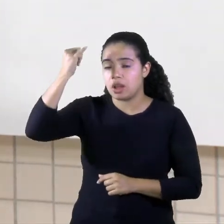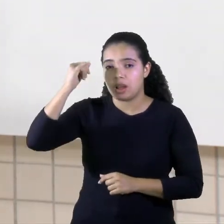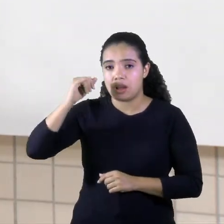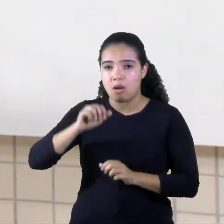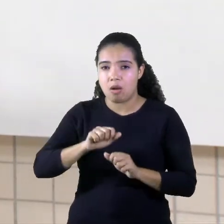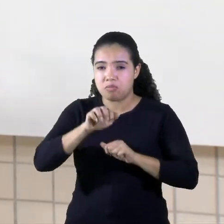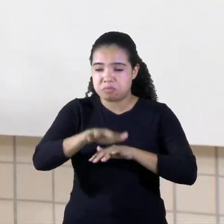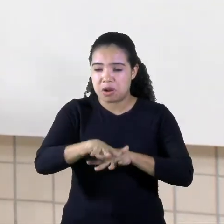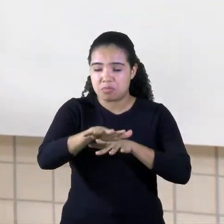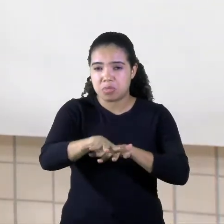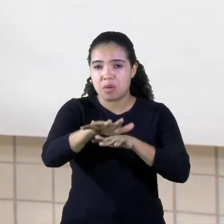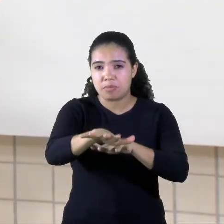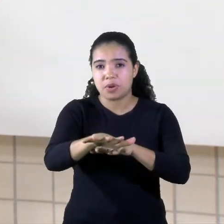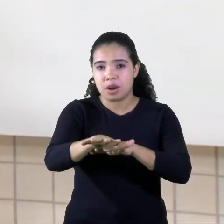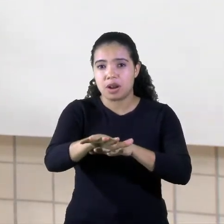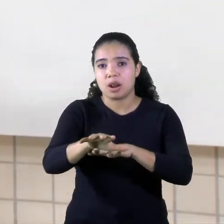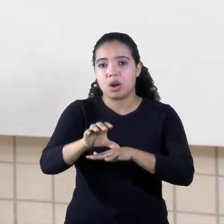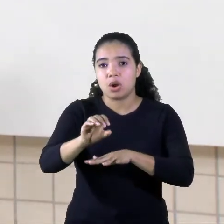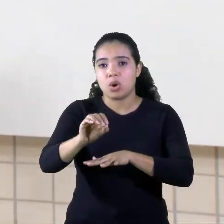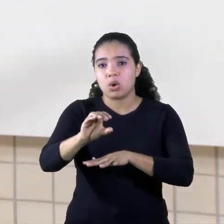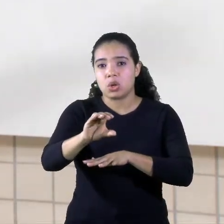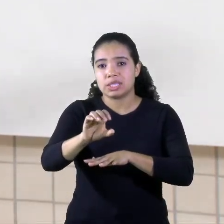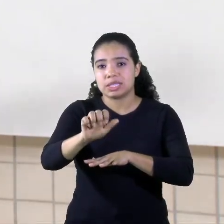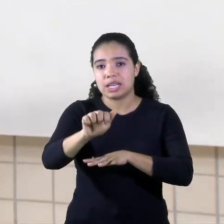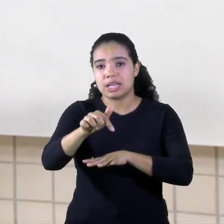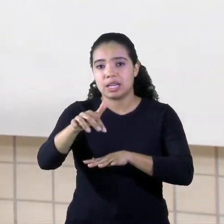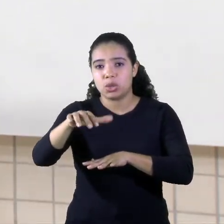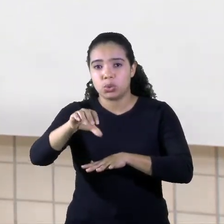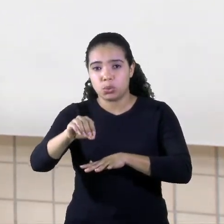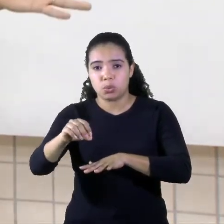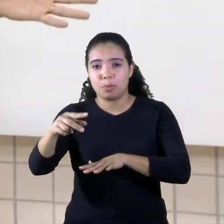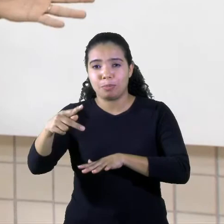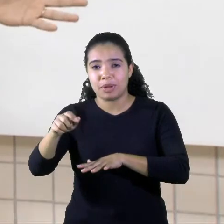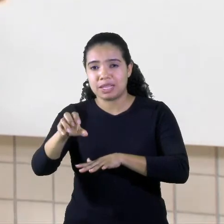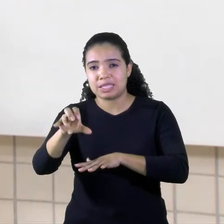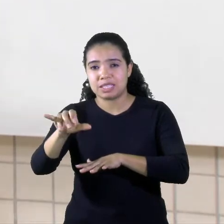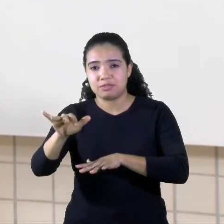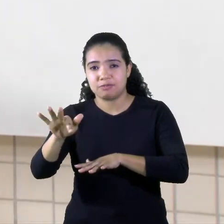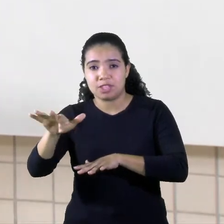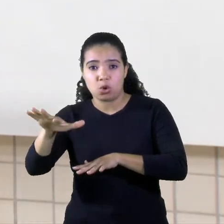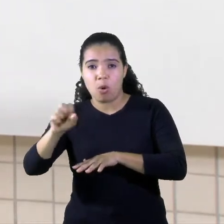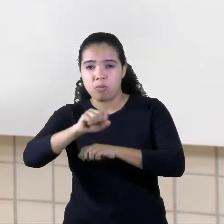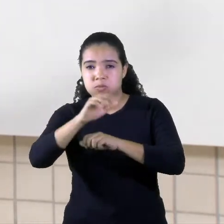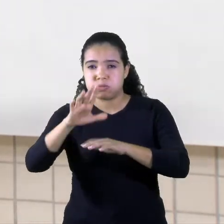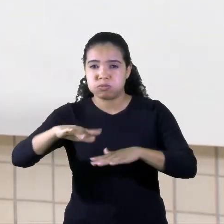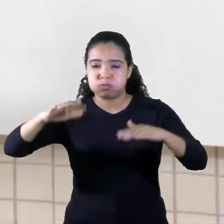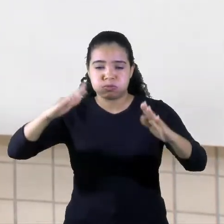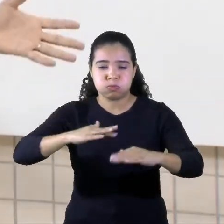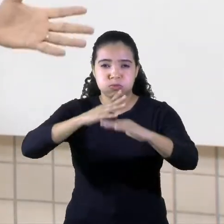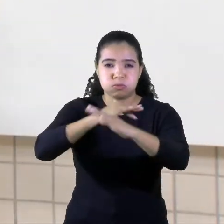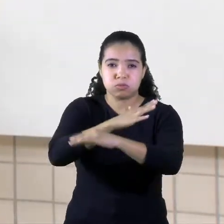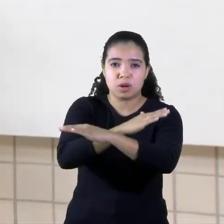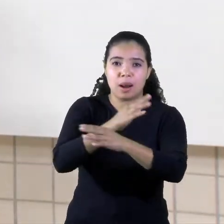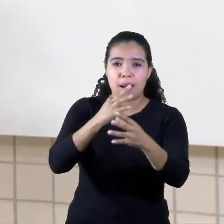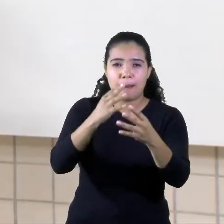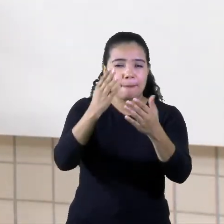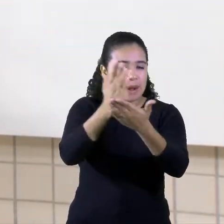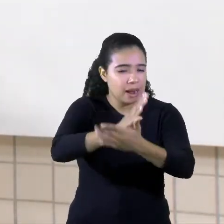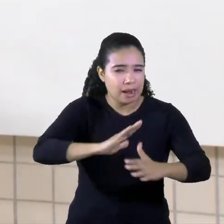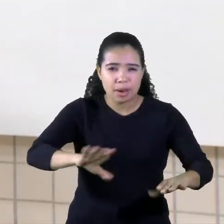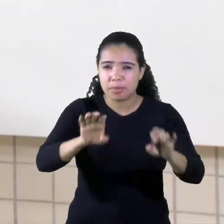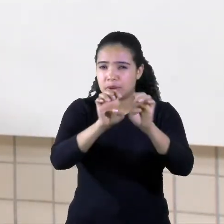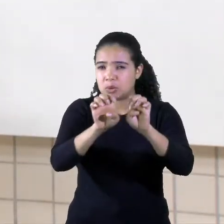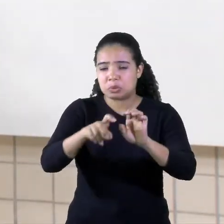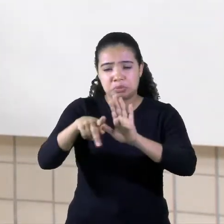ataque no Oceano Pacífico para destruir todos os opositores, para destruir toda a estrutura que havia lá.